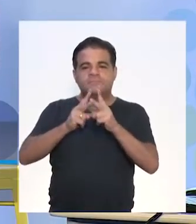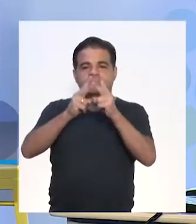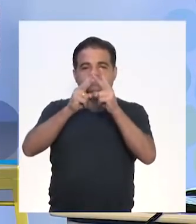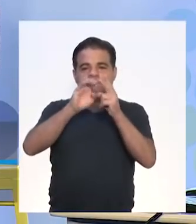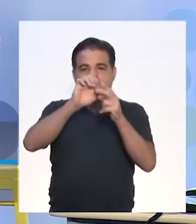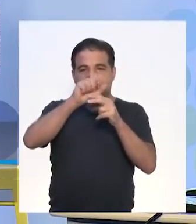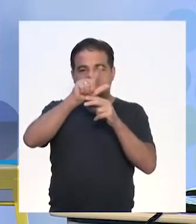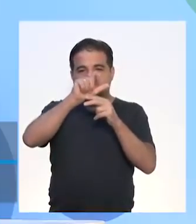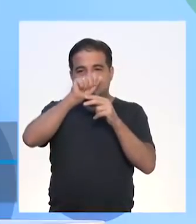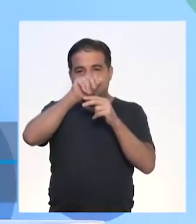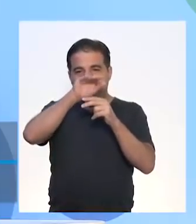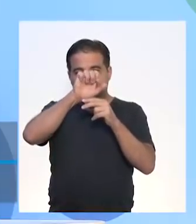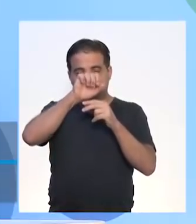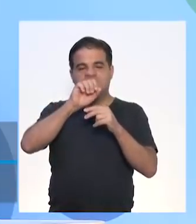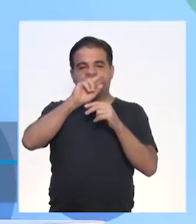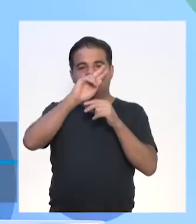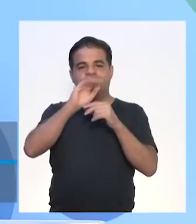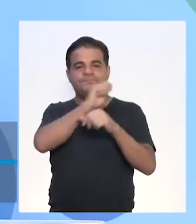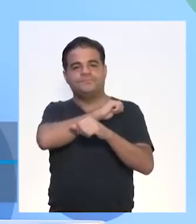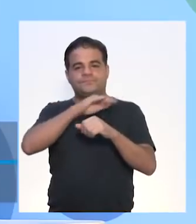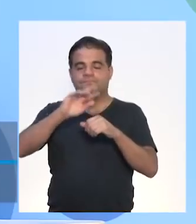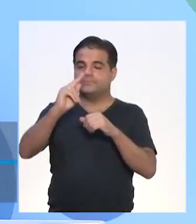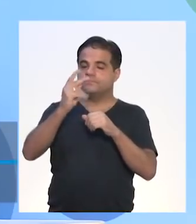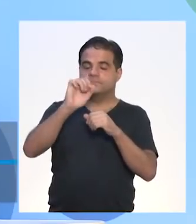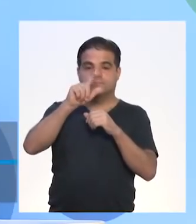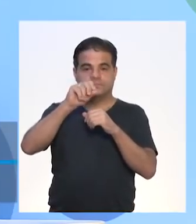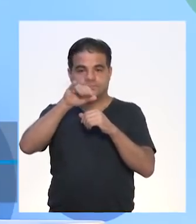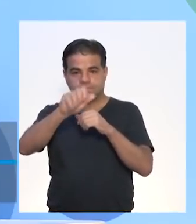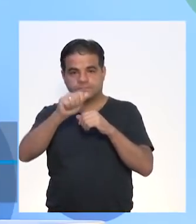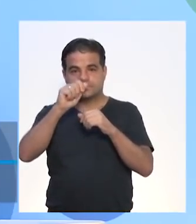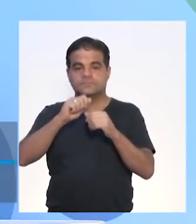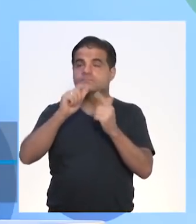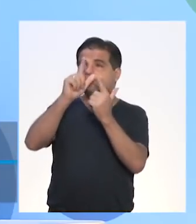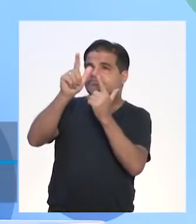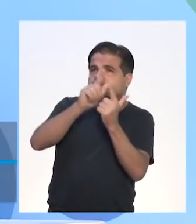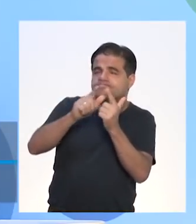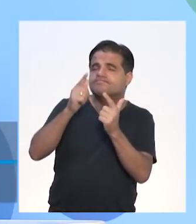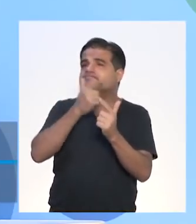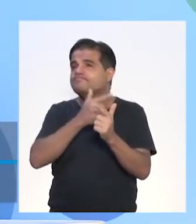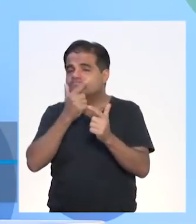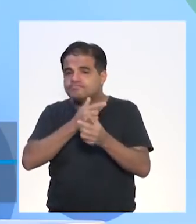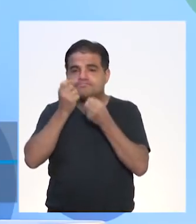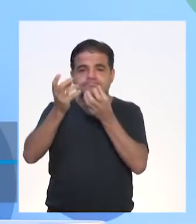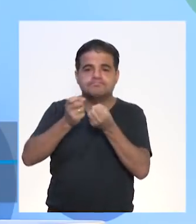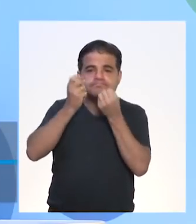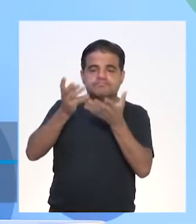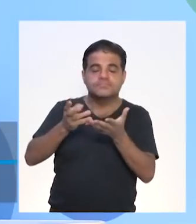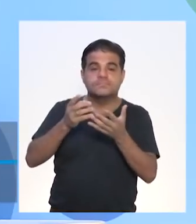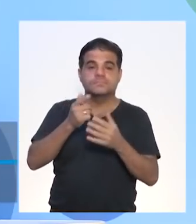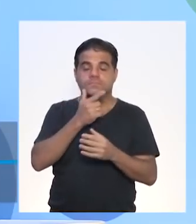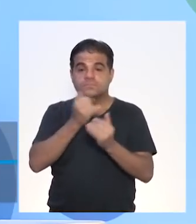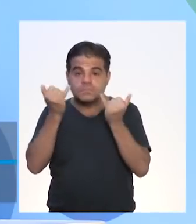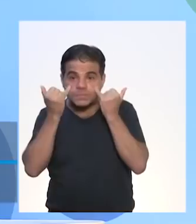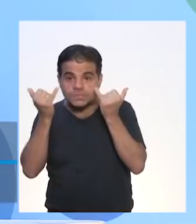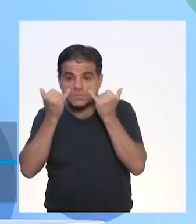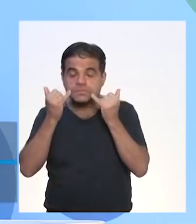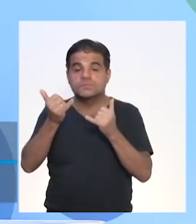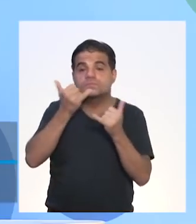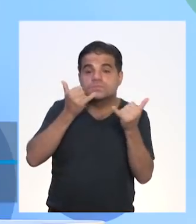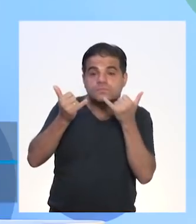aluna Heloísa. A questão 5. As fontes para as pessoas poderem obter mais informações,